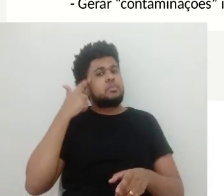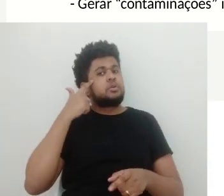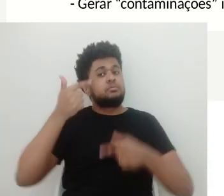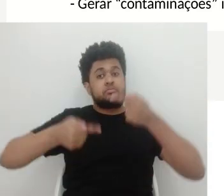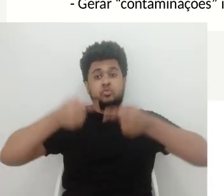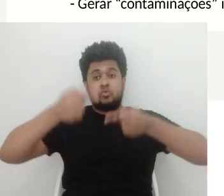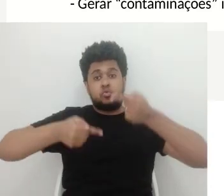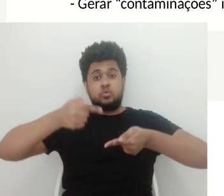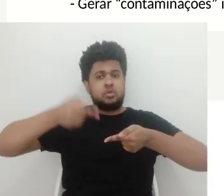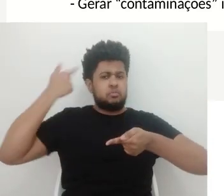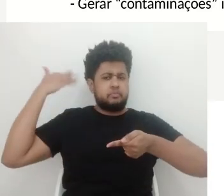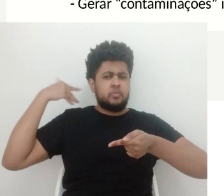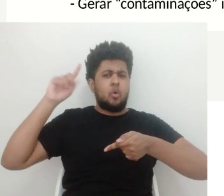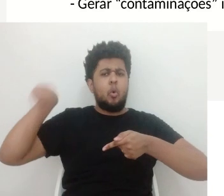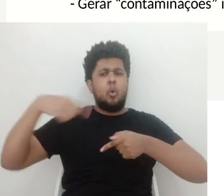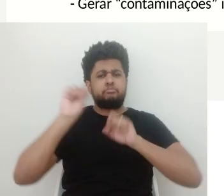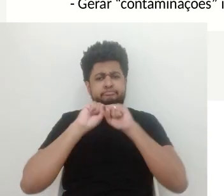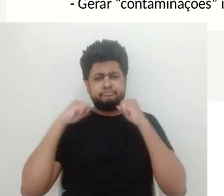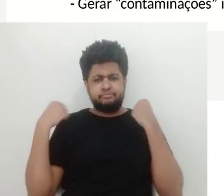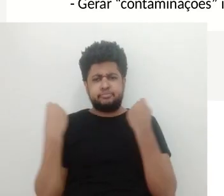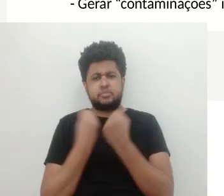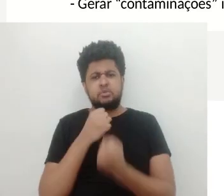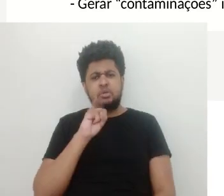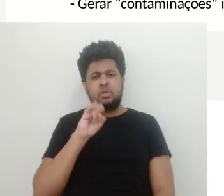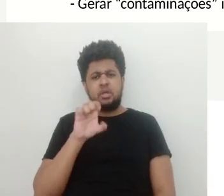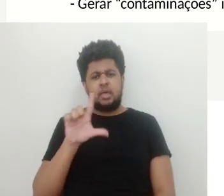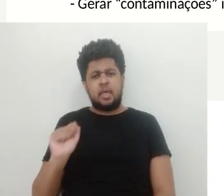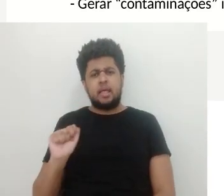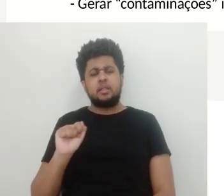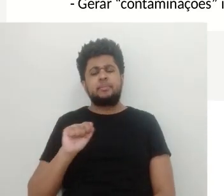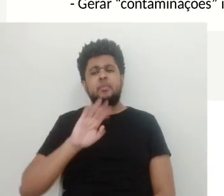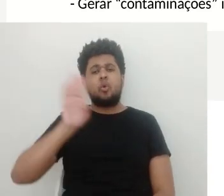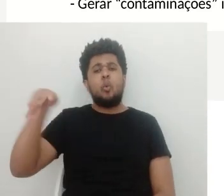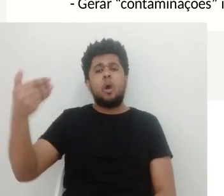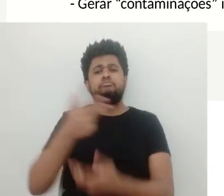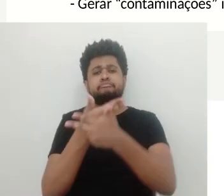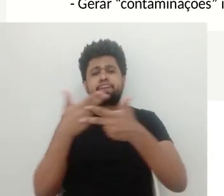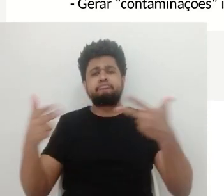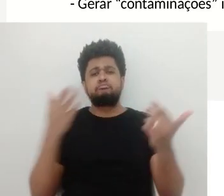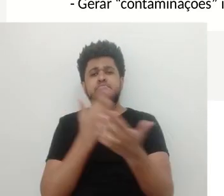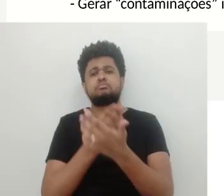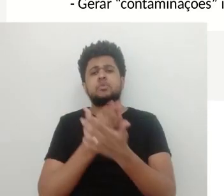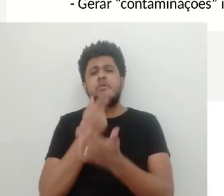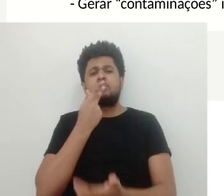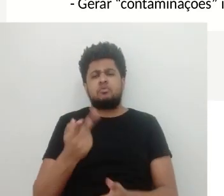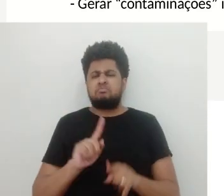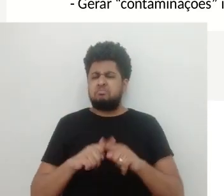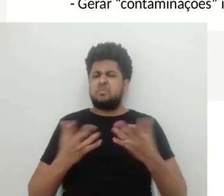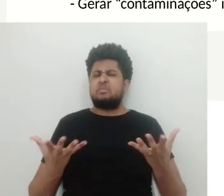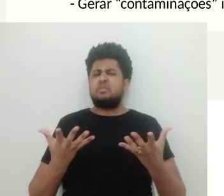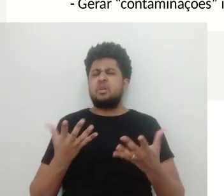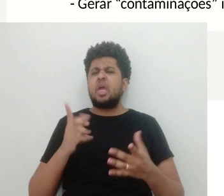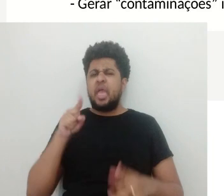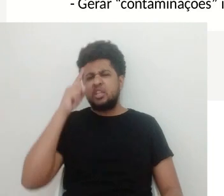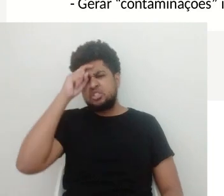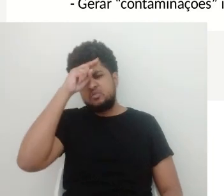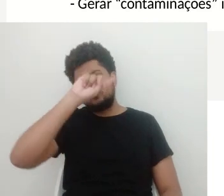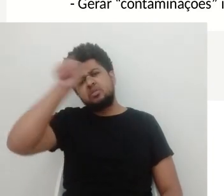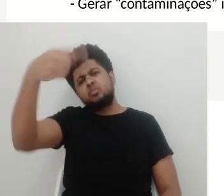quando a nossa formação é interdisciplinar e não é disciplinar. É difícil, mas vai que alguém consegue, e